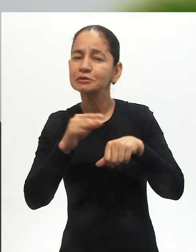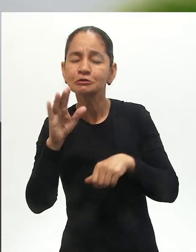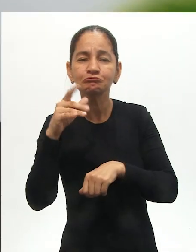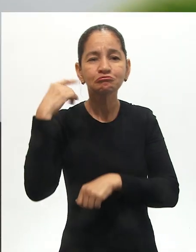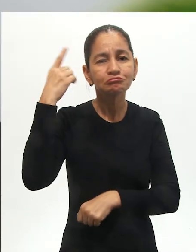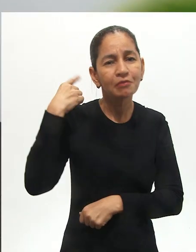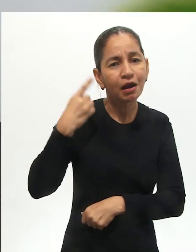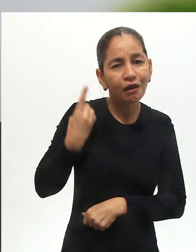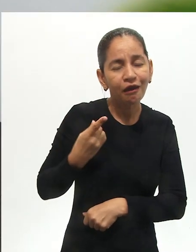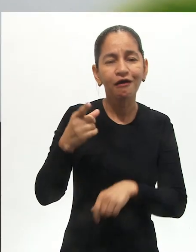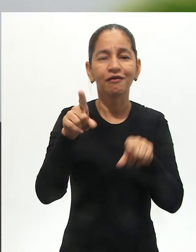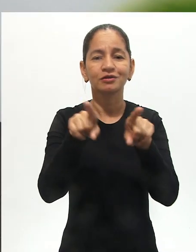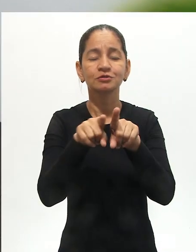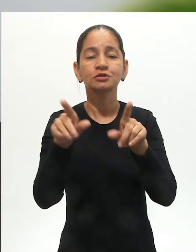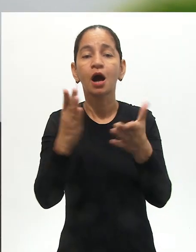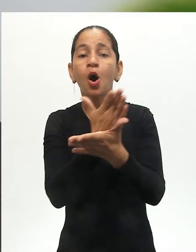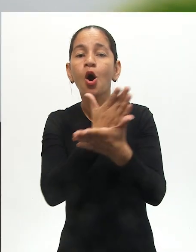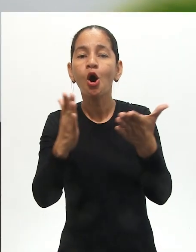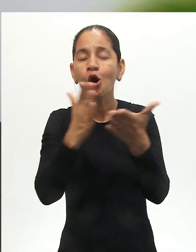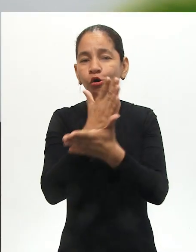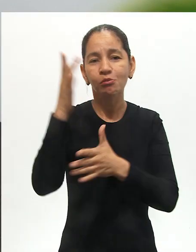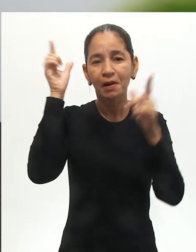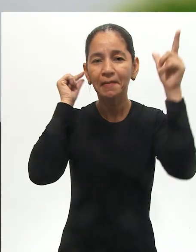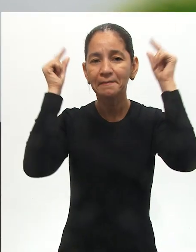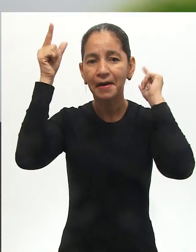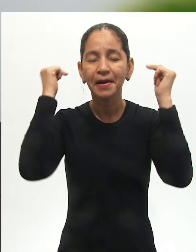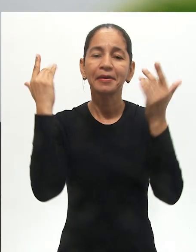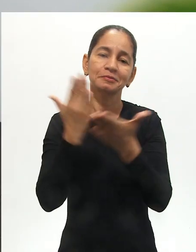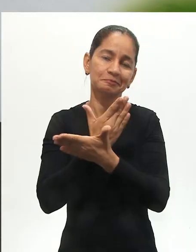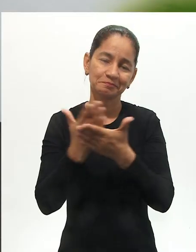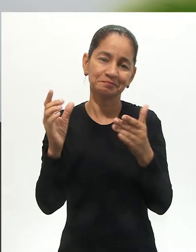cacheados, tenho algumas luzes no meu cabelo